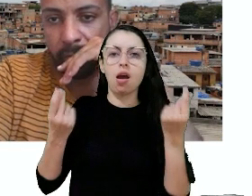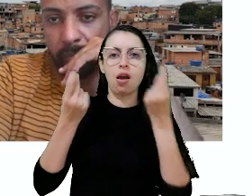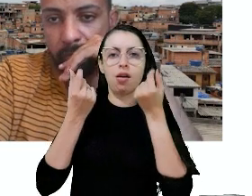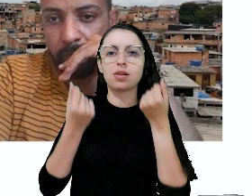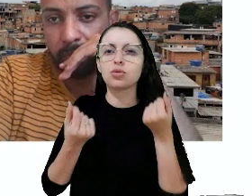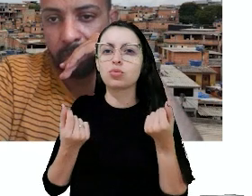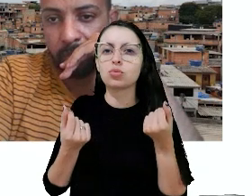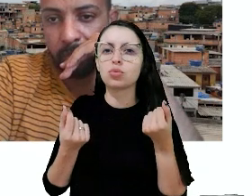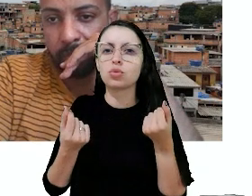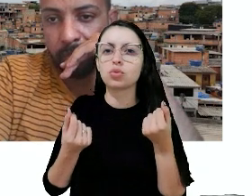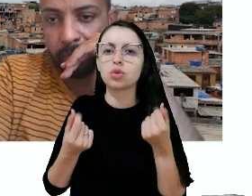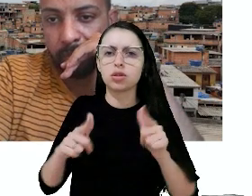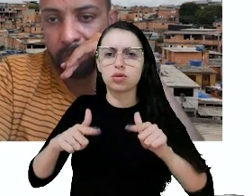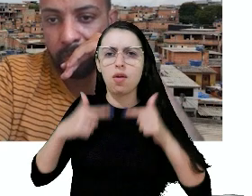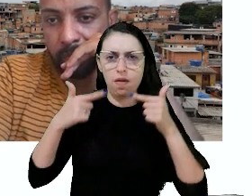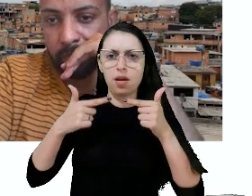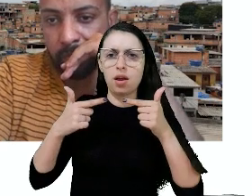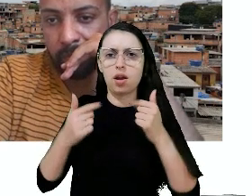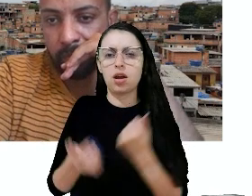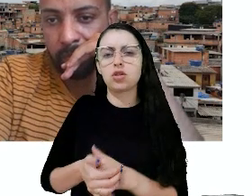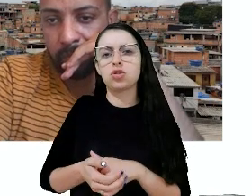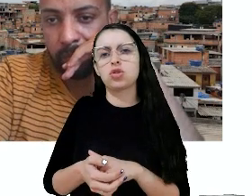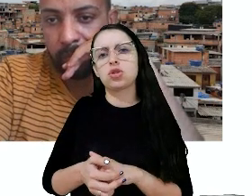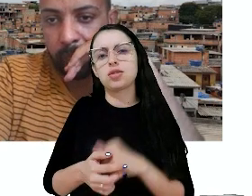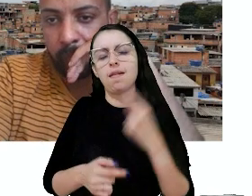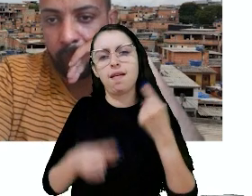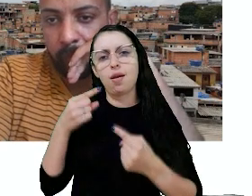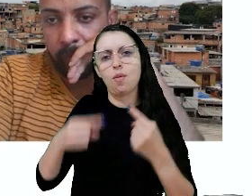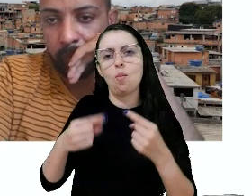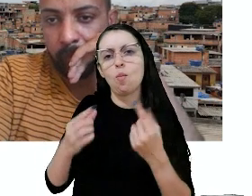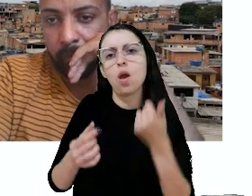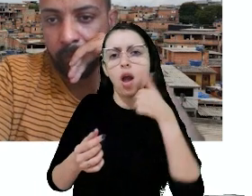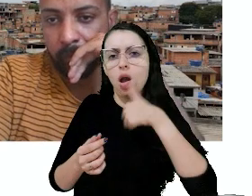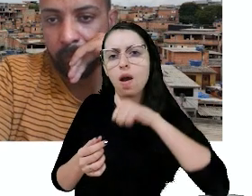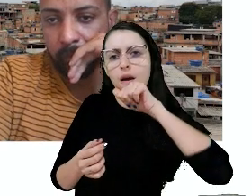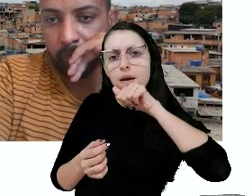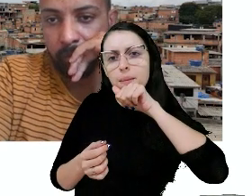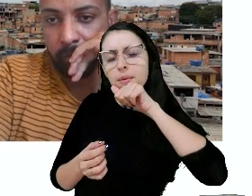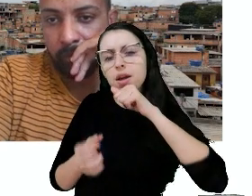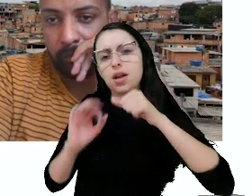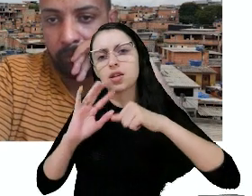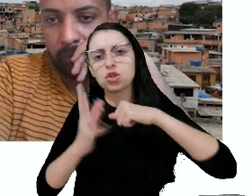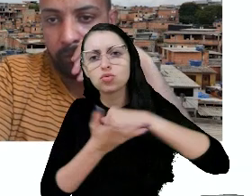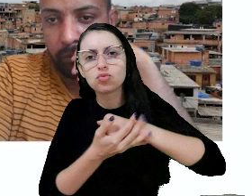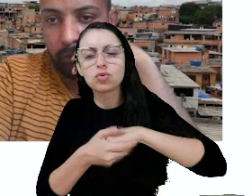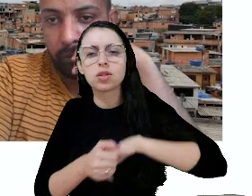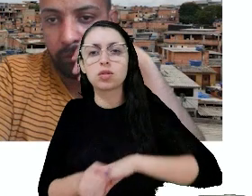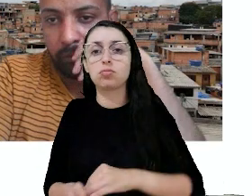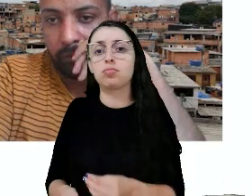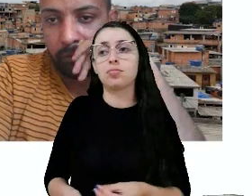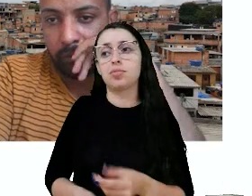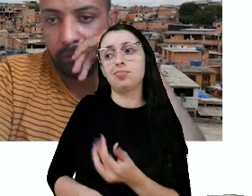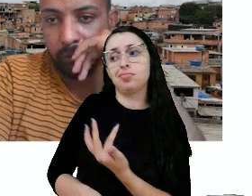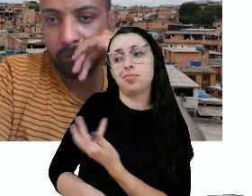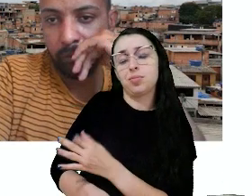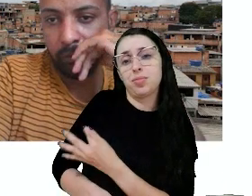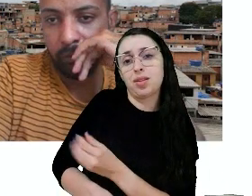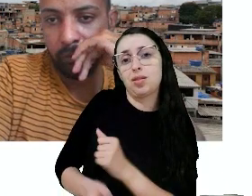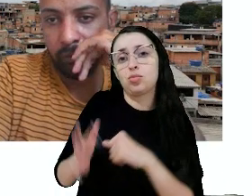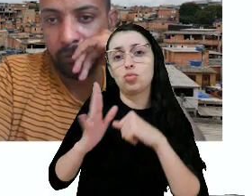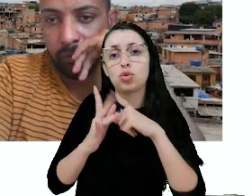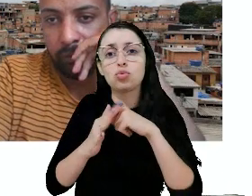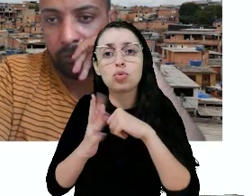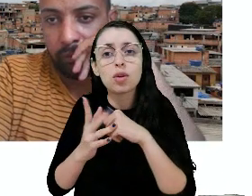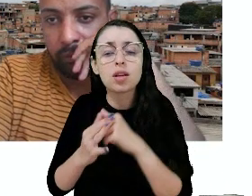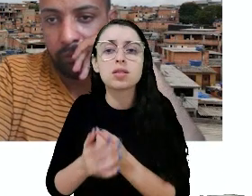potente, como mães que estão sobrevivendo na pandemia, como estão as mães que estão com medo de adoecer? Eu também